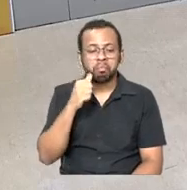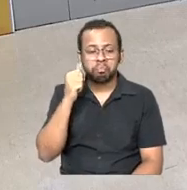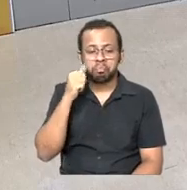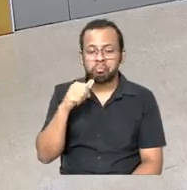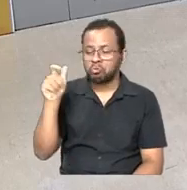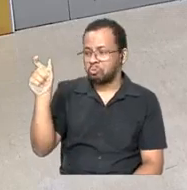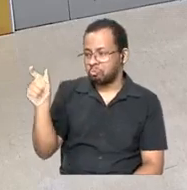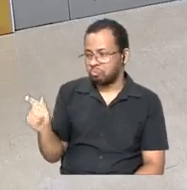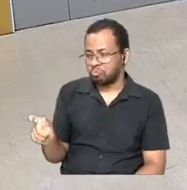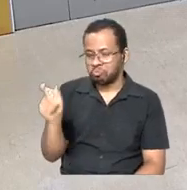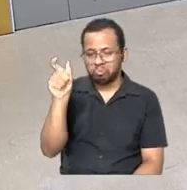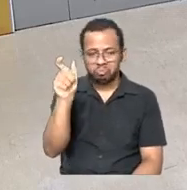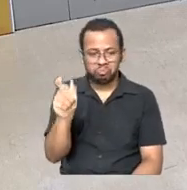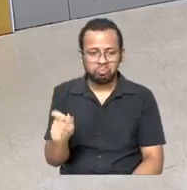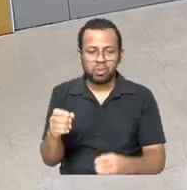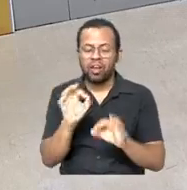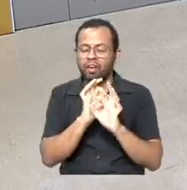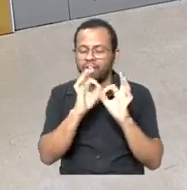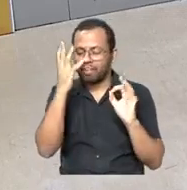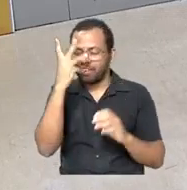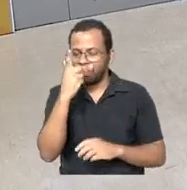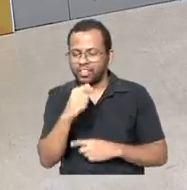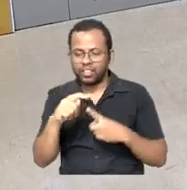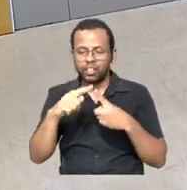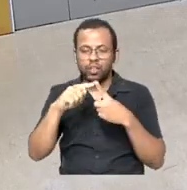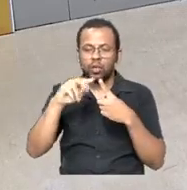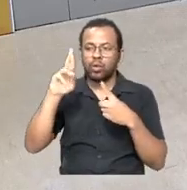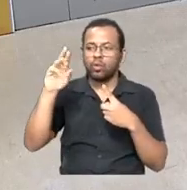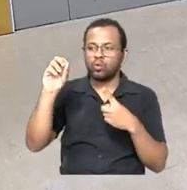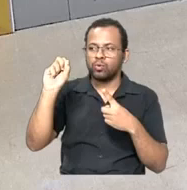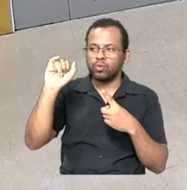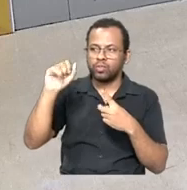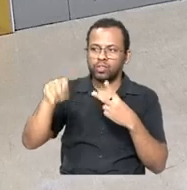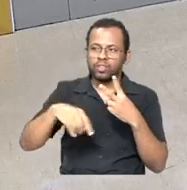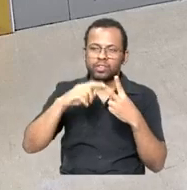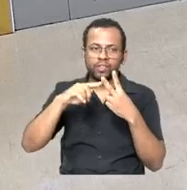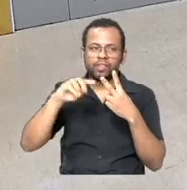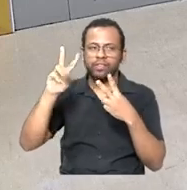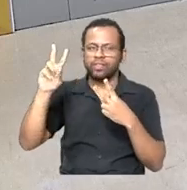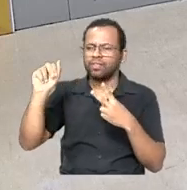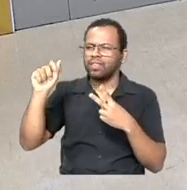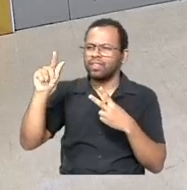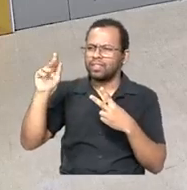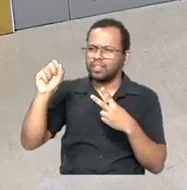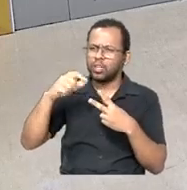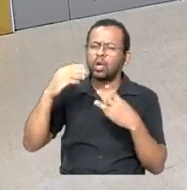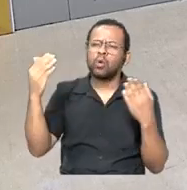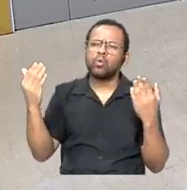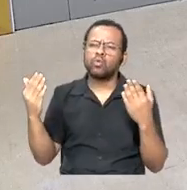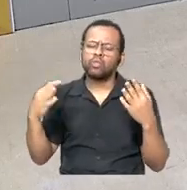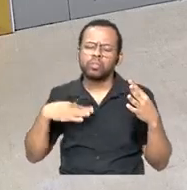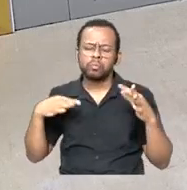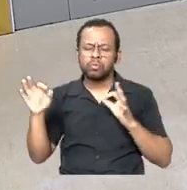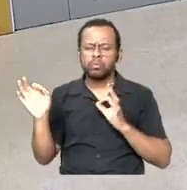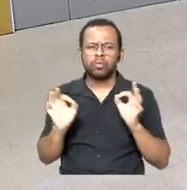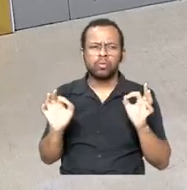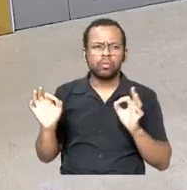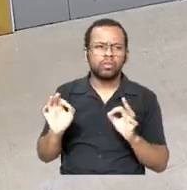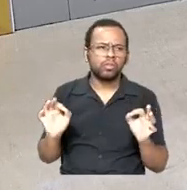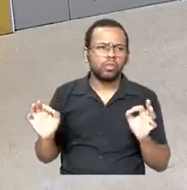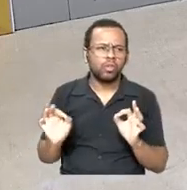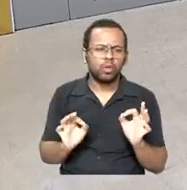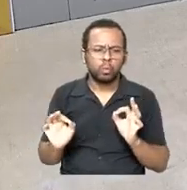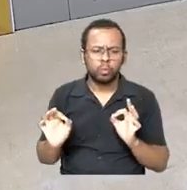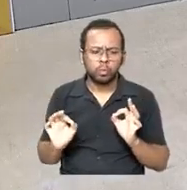assistentes Rose santilva Valesca menino hoje eu tava lá me arrumando quando eu levantei assim Eu Tava prendendo a